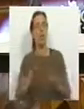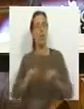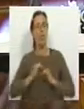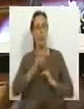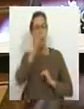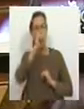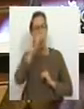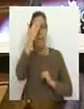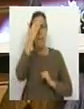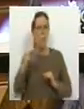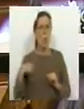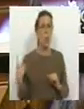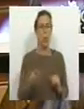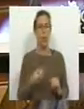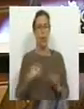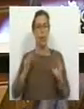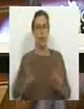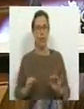nossa memória coletiva.